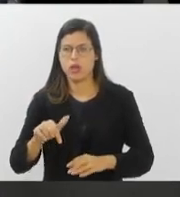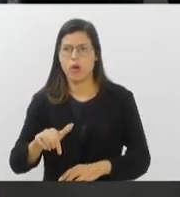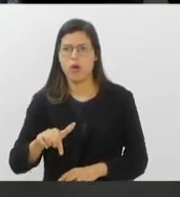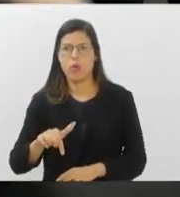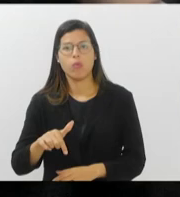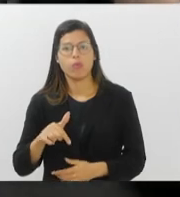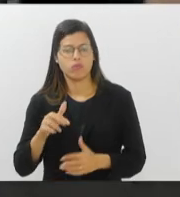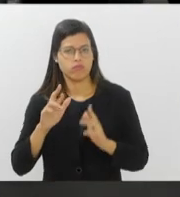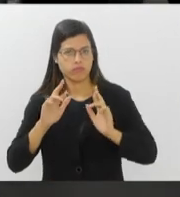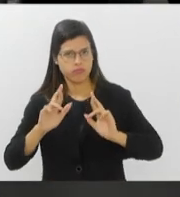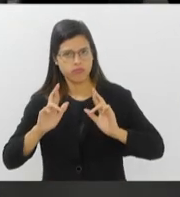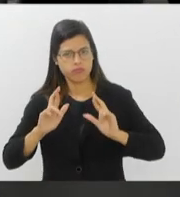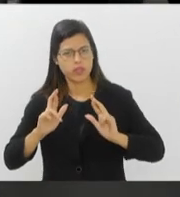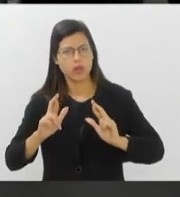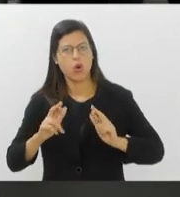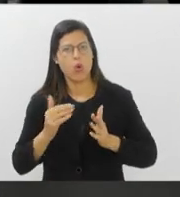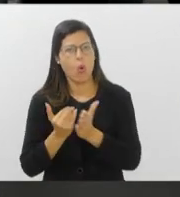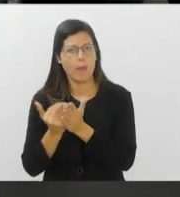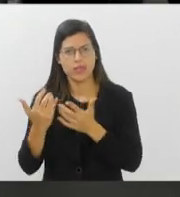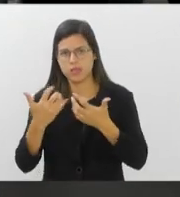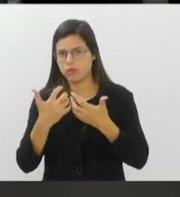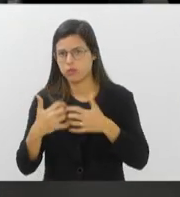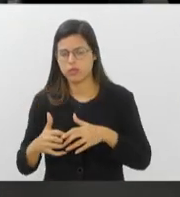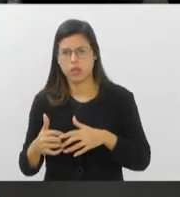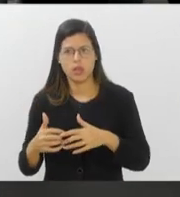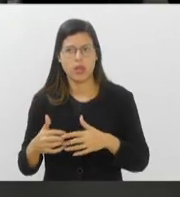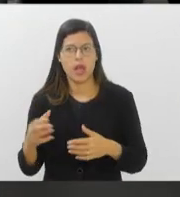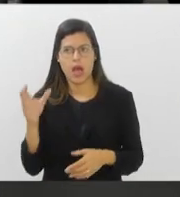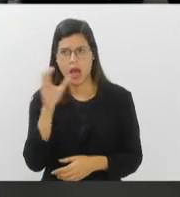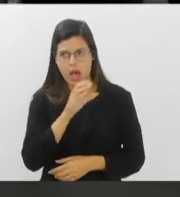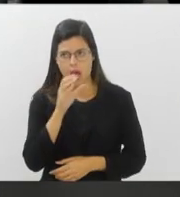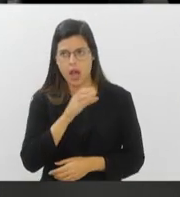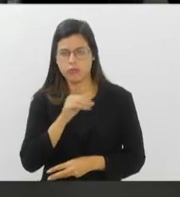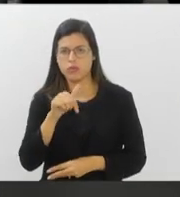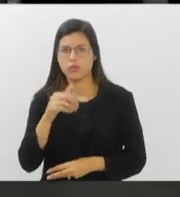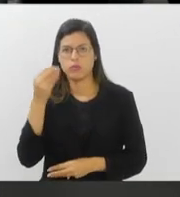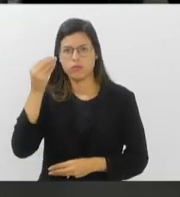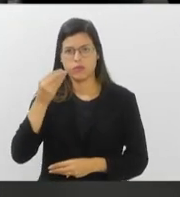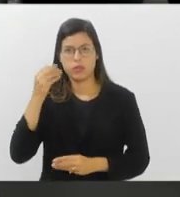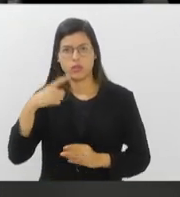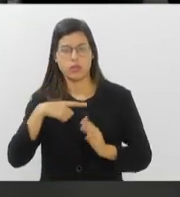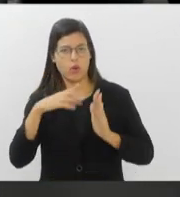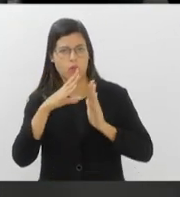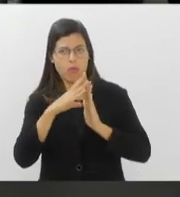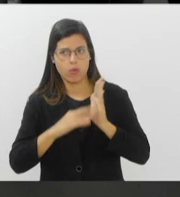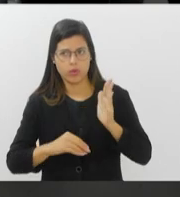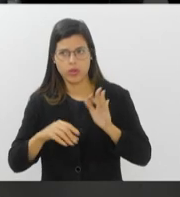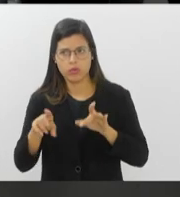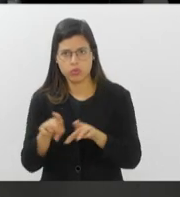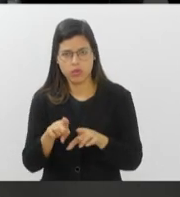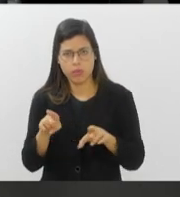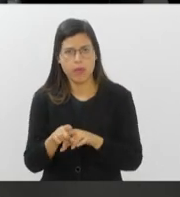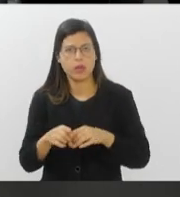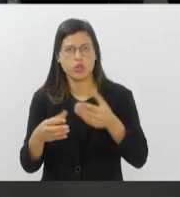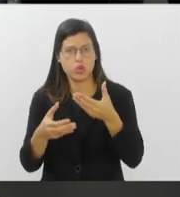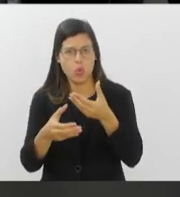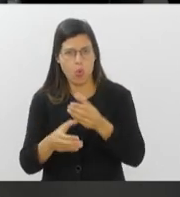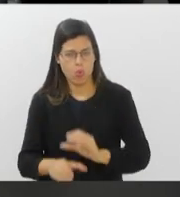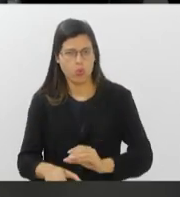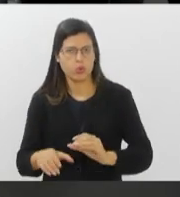implementadas logo e que sejam uma experiência para que a gente tenha um formato definitivo para a realização de concurso público desses profissionais.